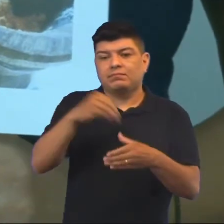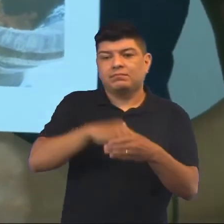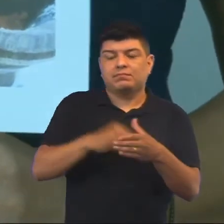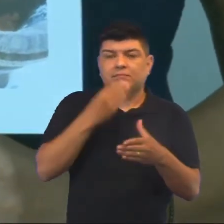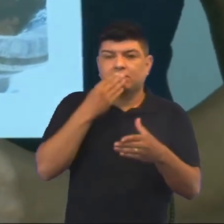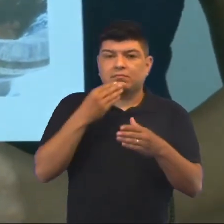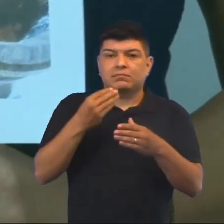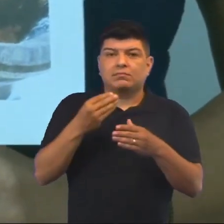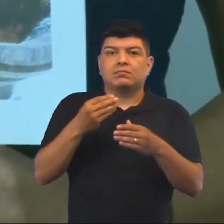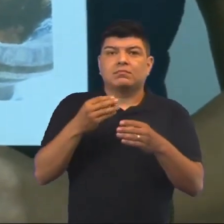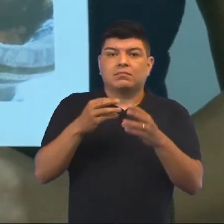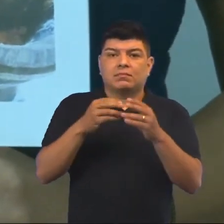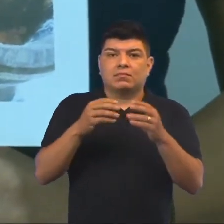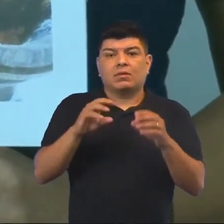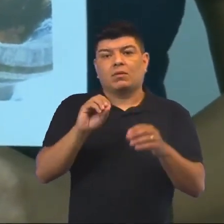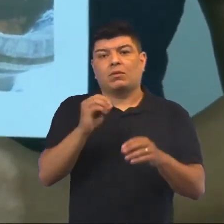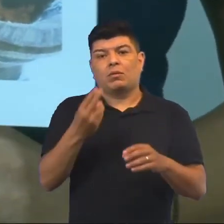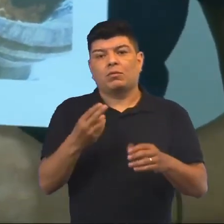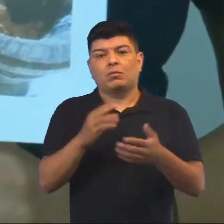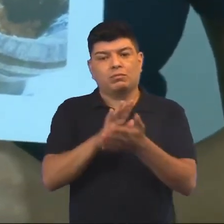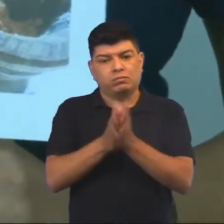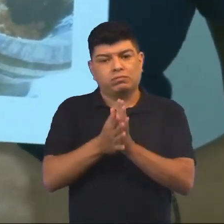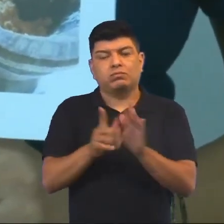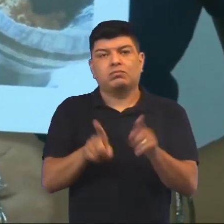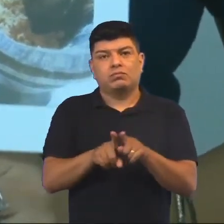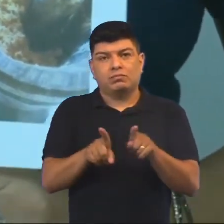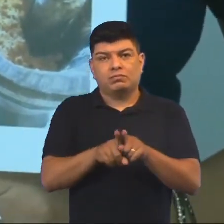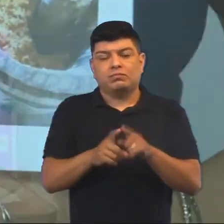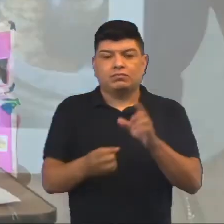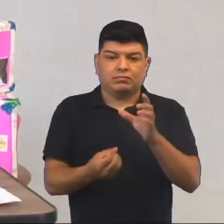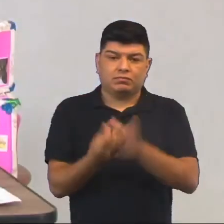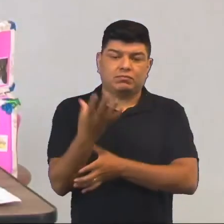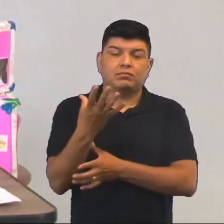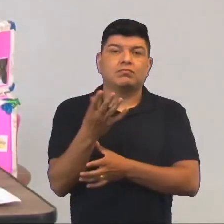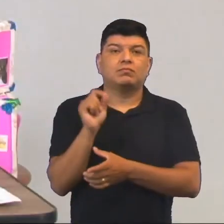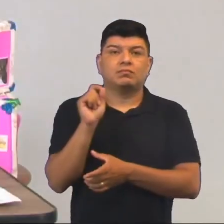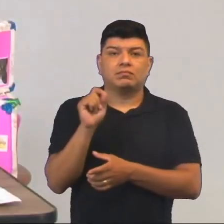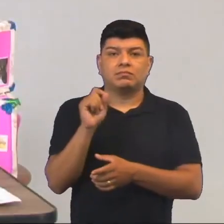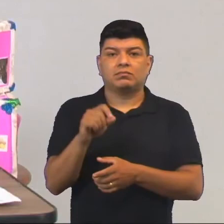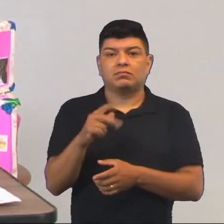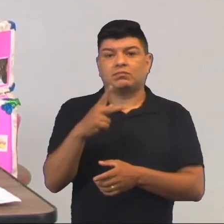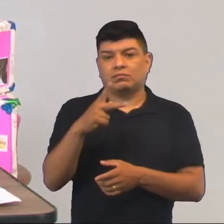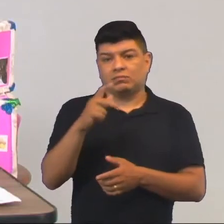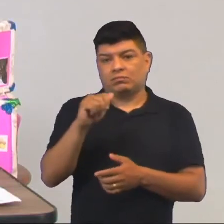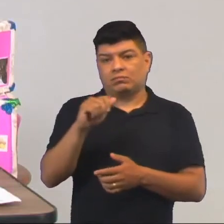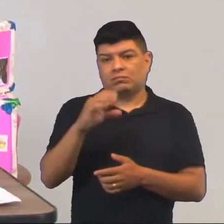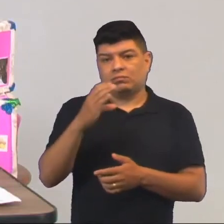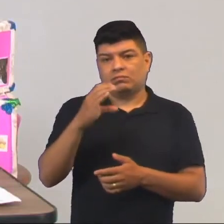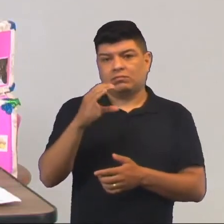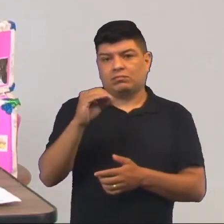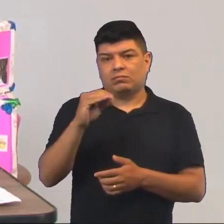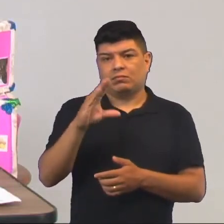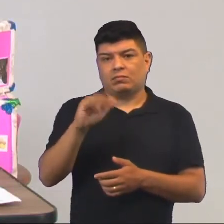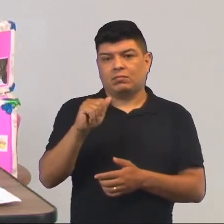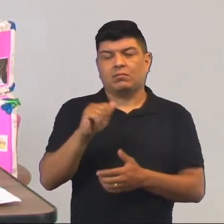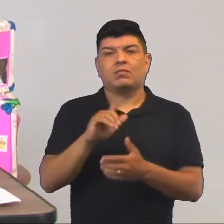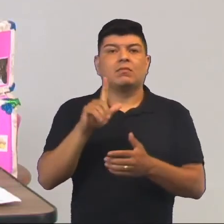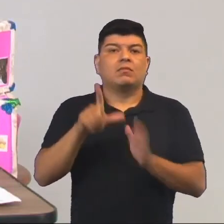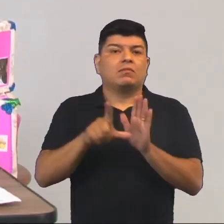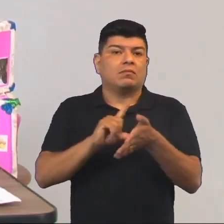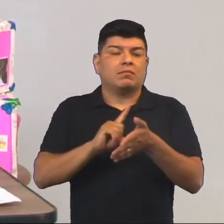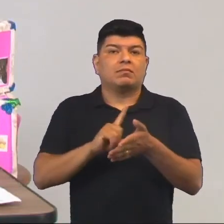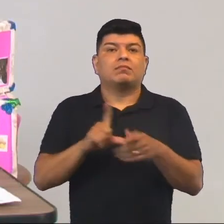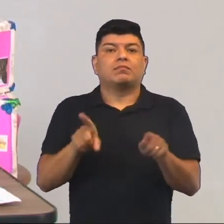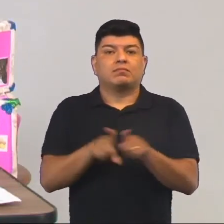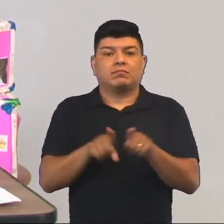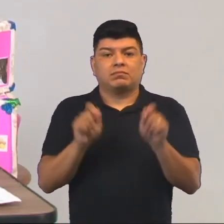açúcar refinado ou açúcar mascavo e então forma-se o que? Uma paçoquinha. Essa paçoquinha, como eu falei antes para